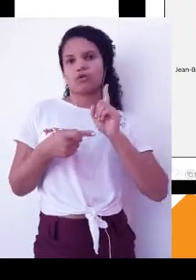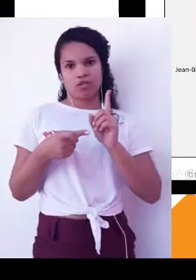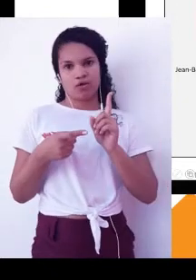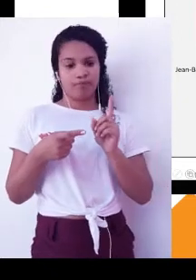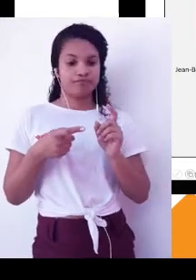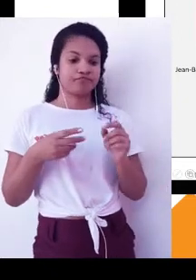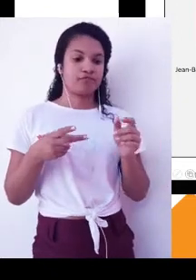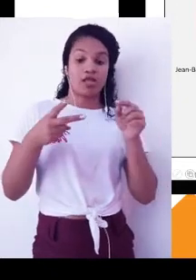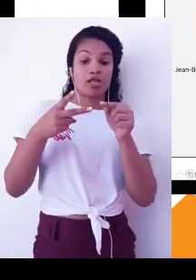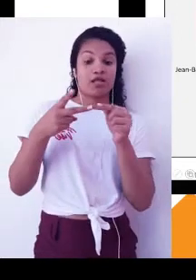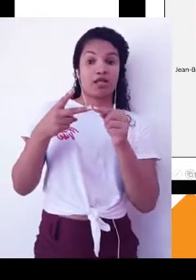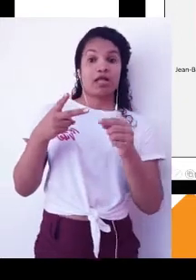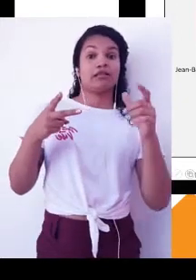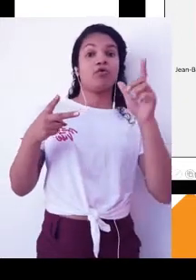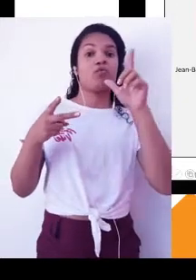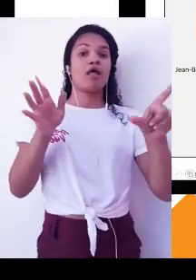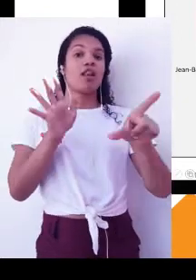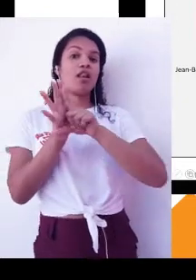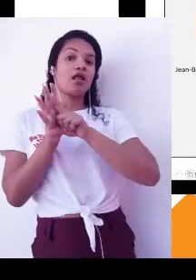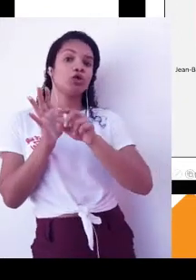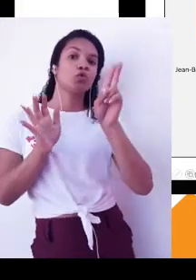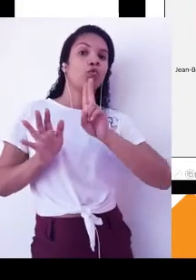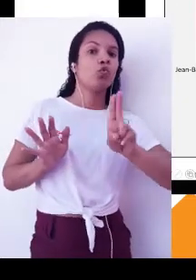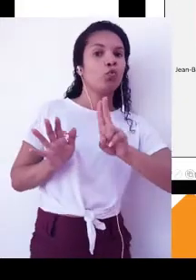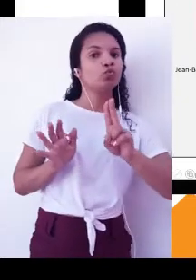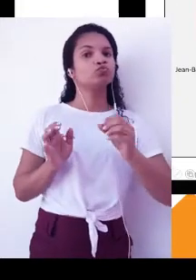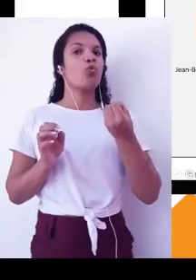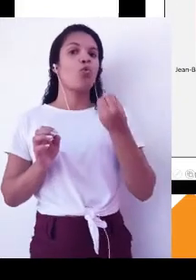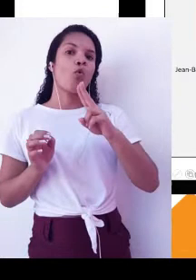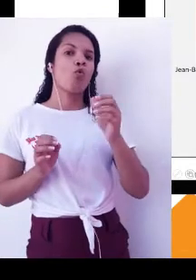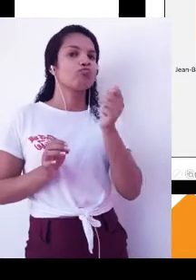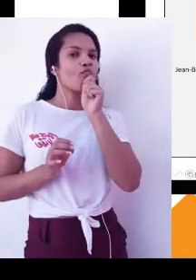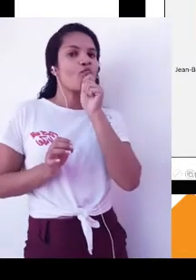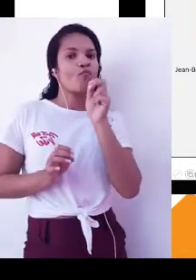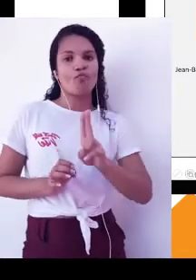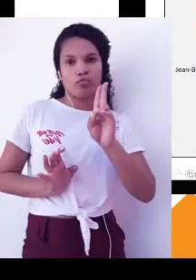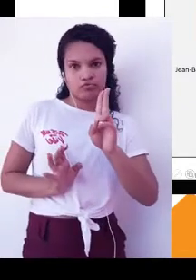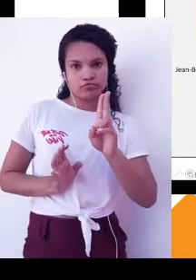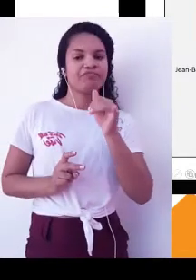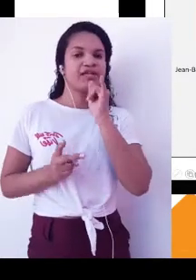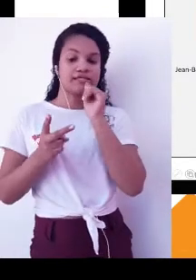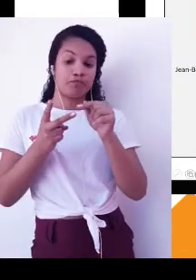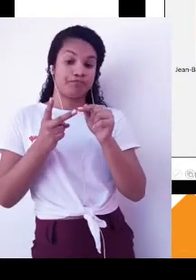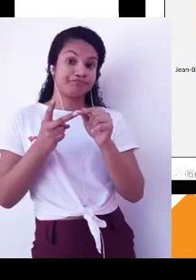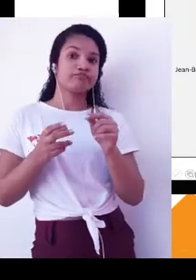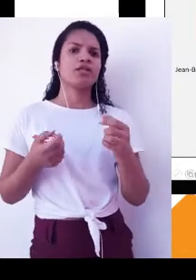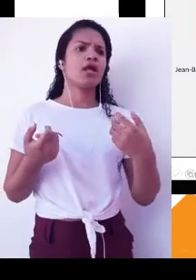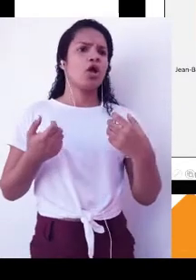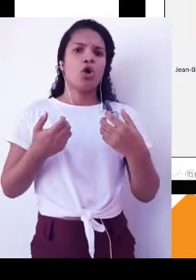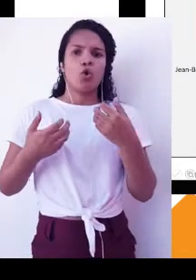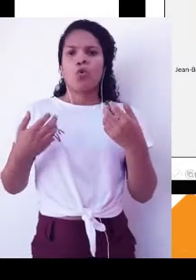do uso do desuso. Segundo a lei do uso do desuso, estruturas e órgãos muito utilizados,